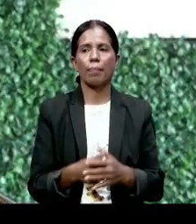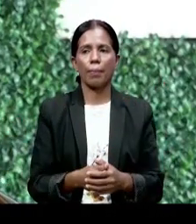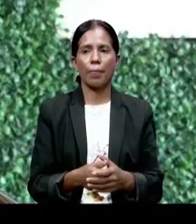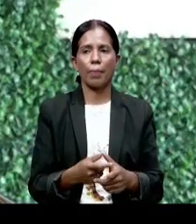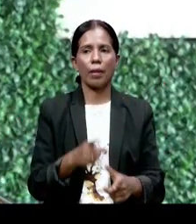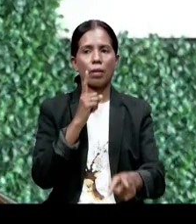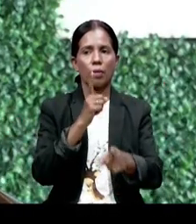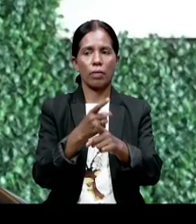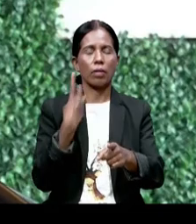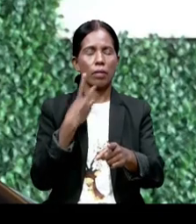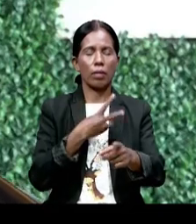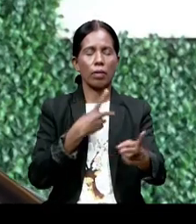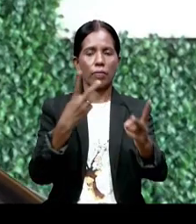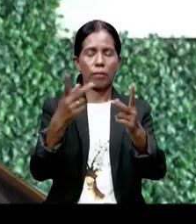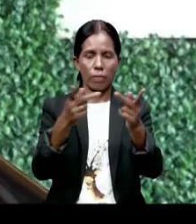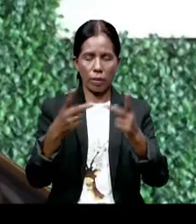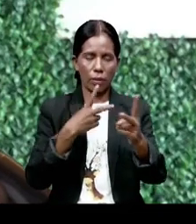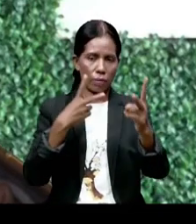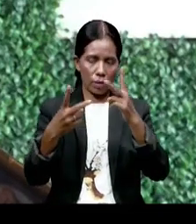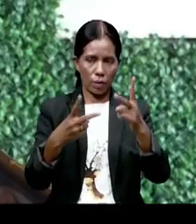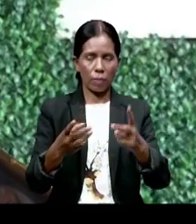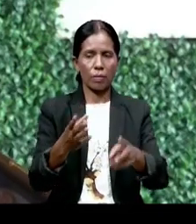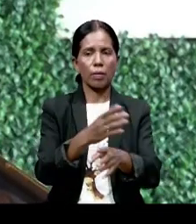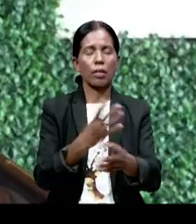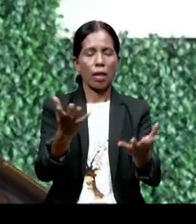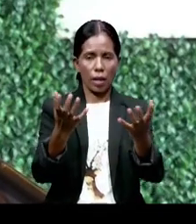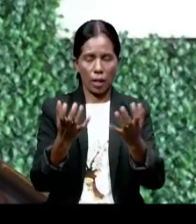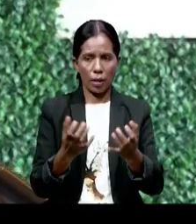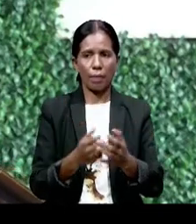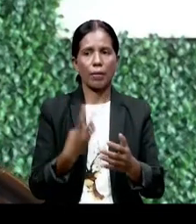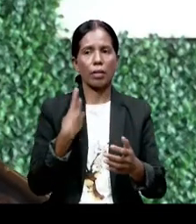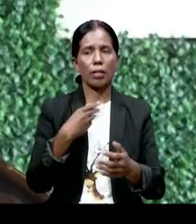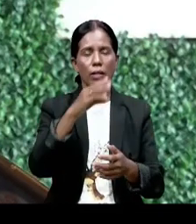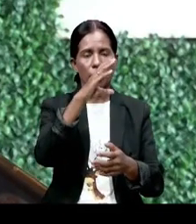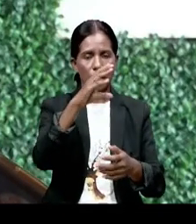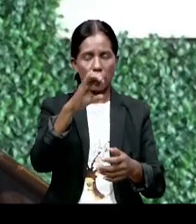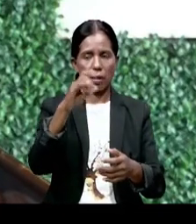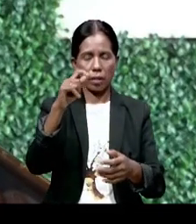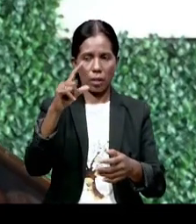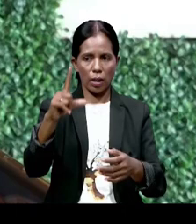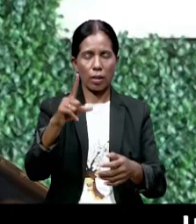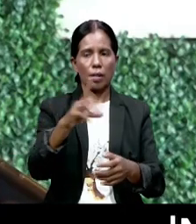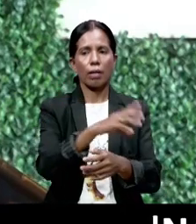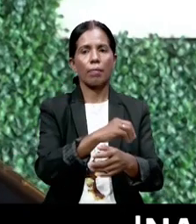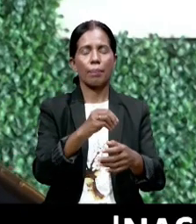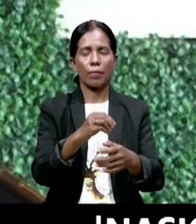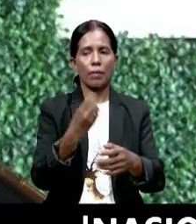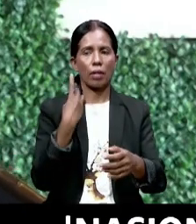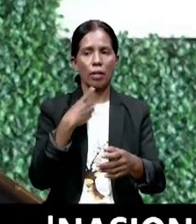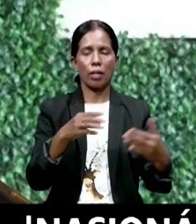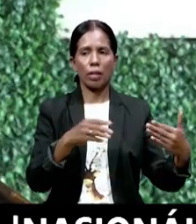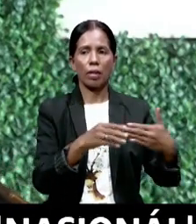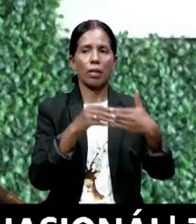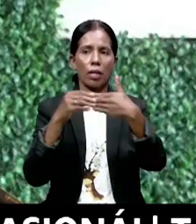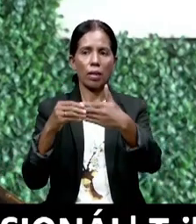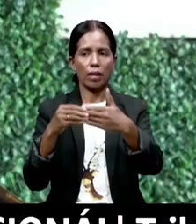claro que turismo sai é um bom também interesse para sira, mas itania Câmara Comércio mos faz parte o si itania coorganizadora ba evento